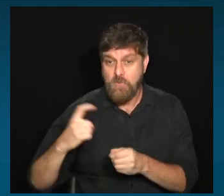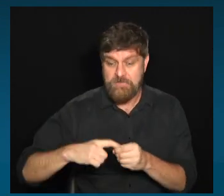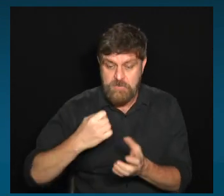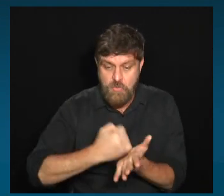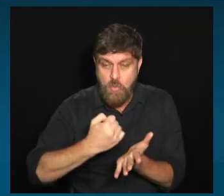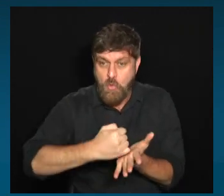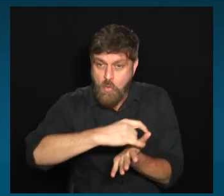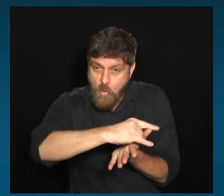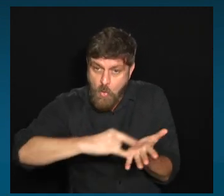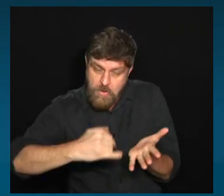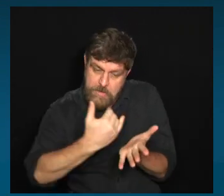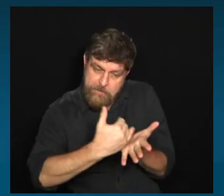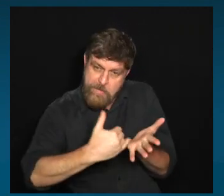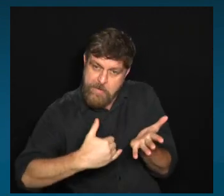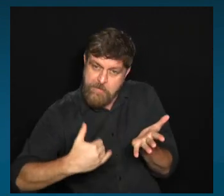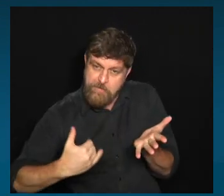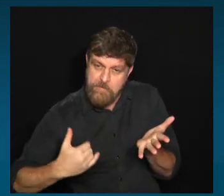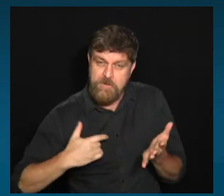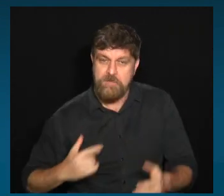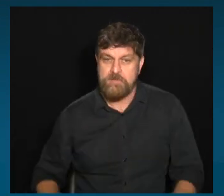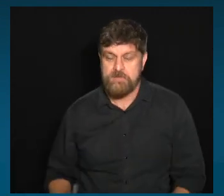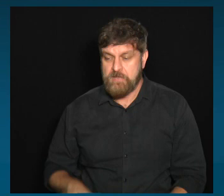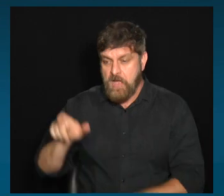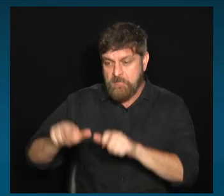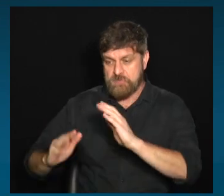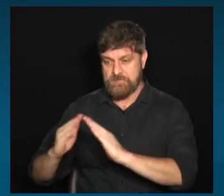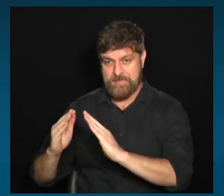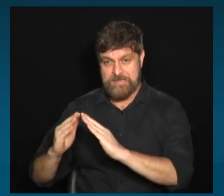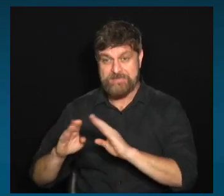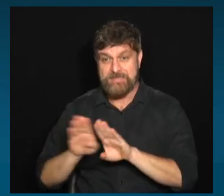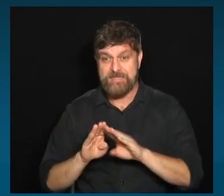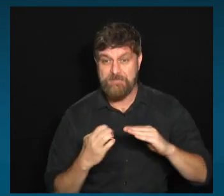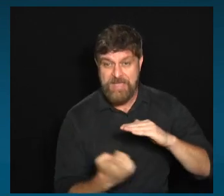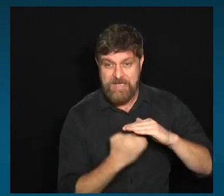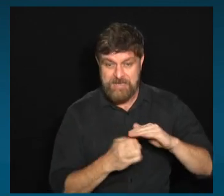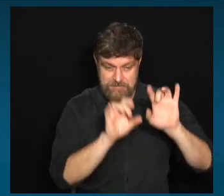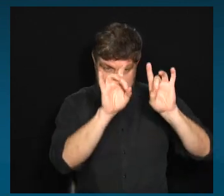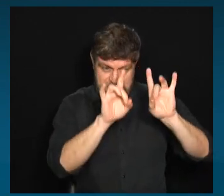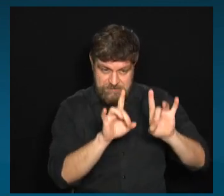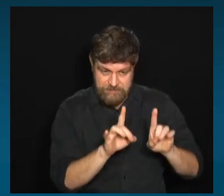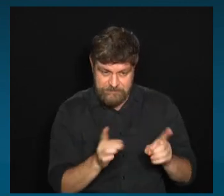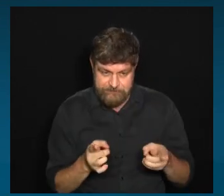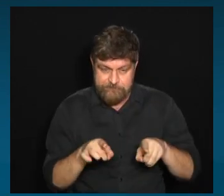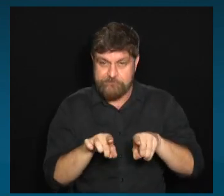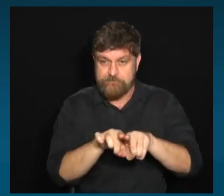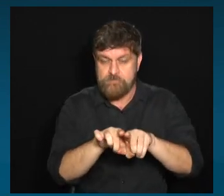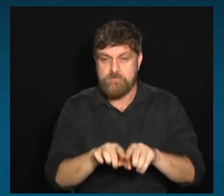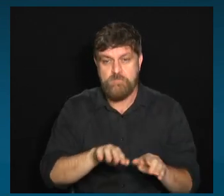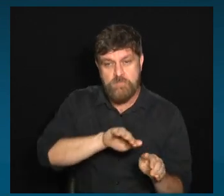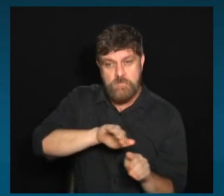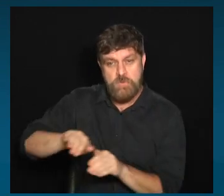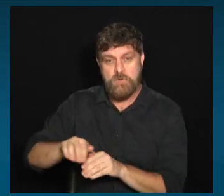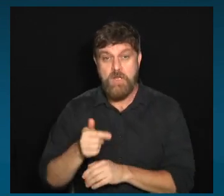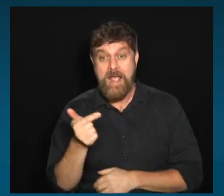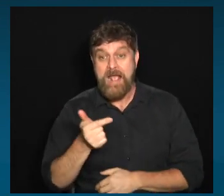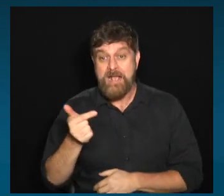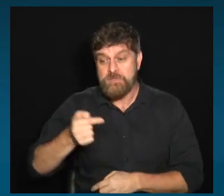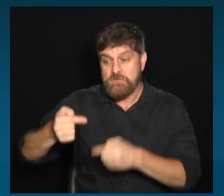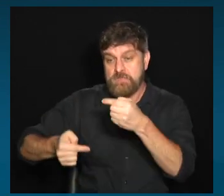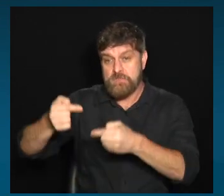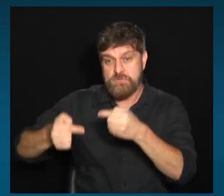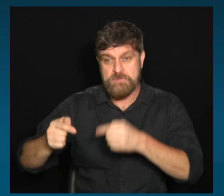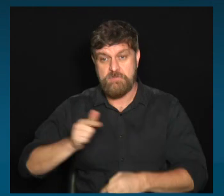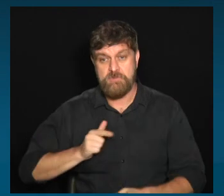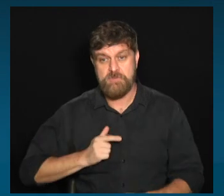contrato a ser firmado entre proprietários de imóveis e empresa especializada. Em segunda discussão será analisado